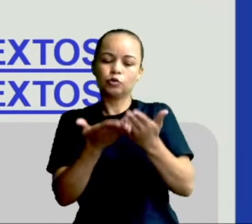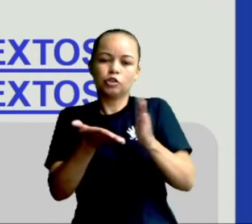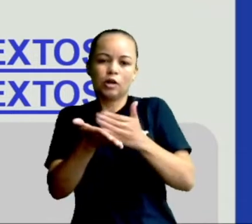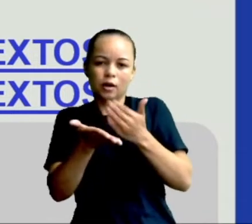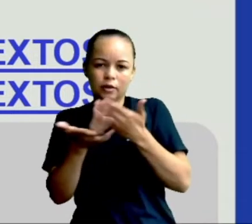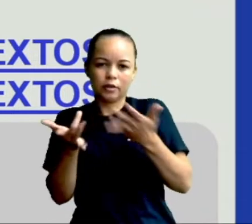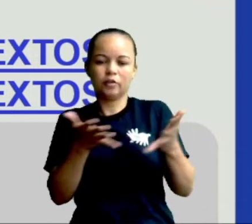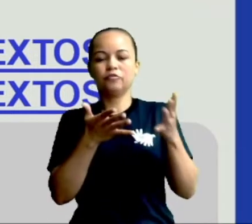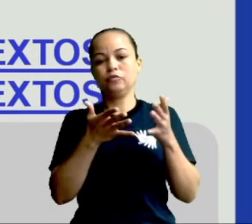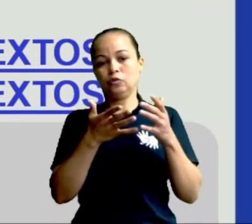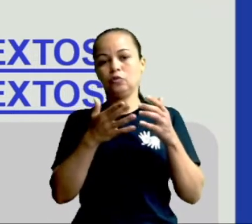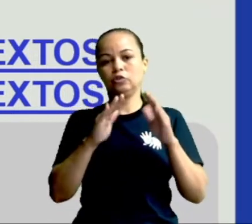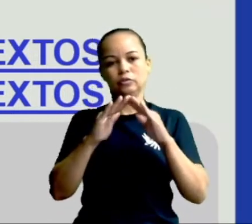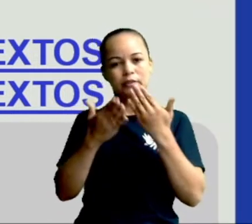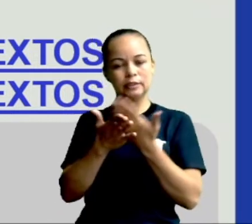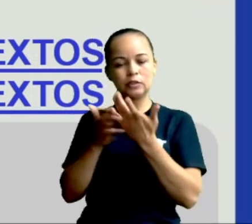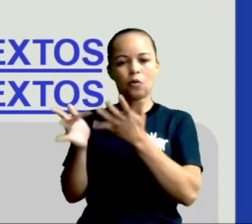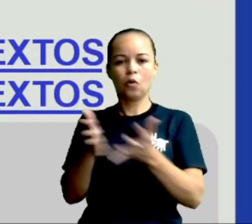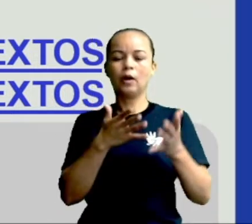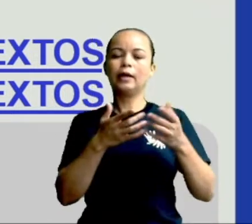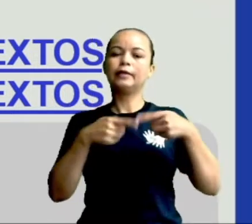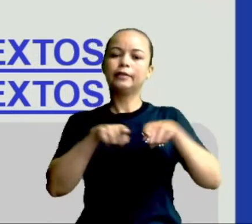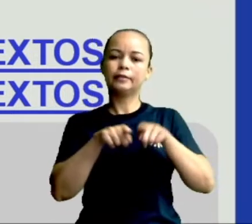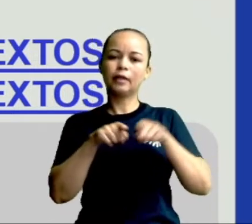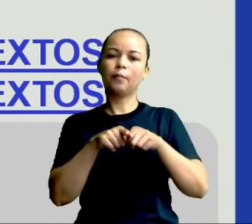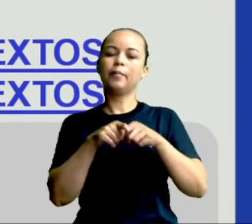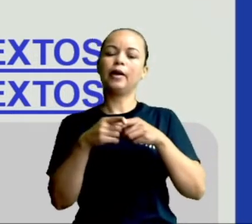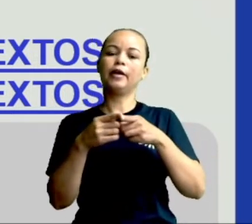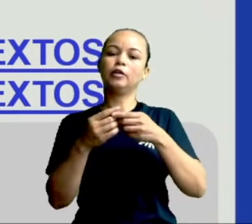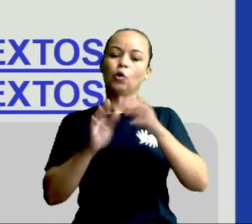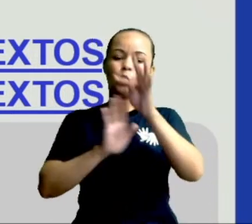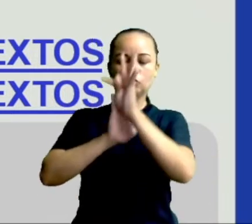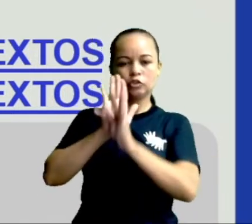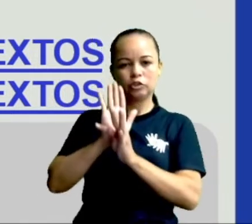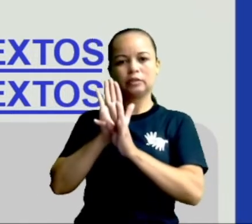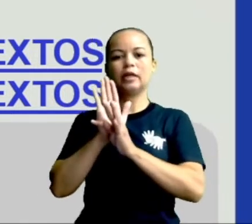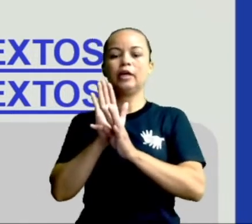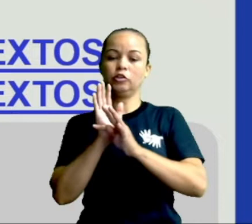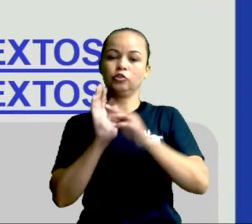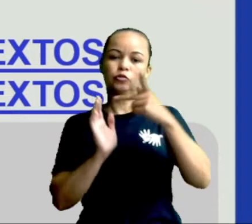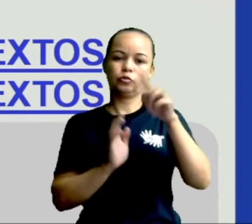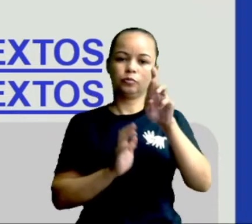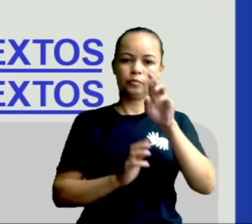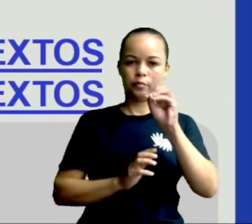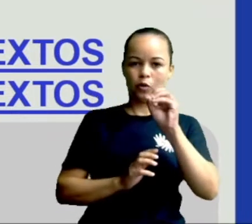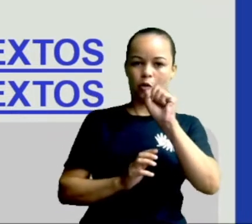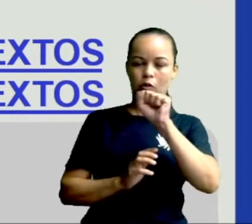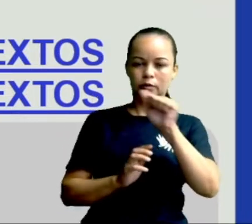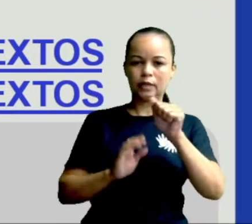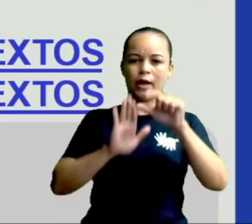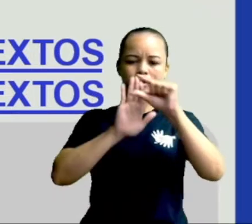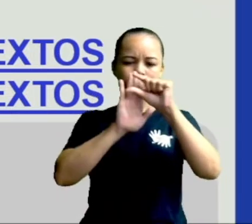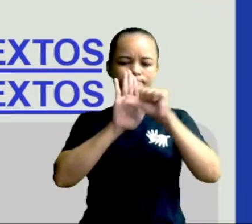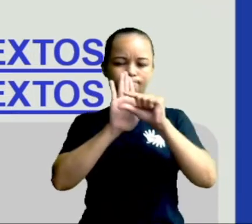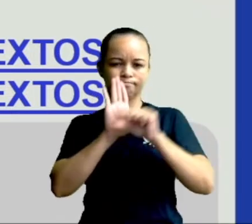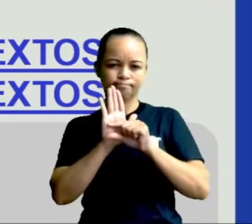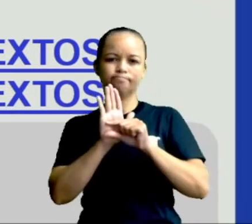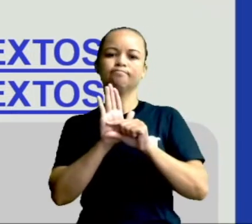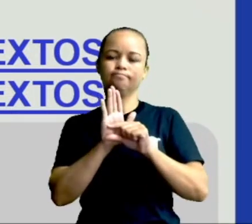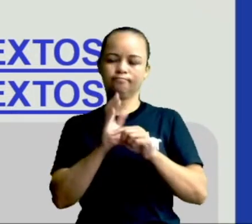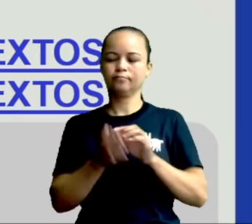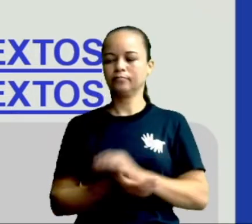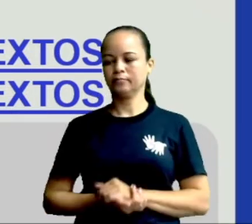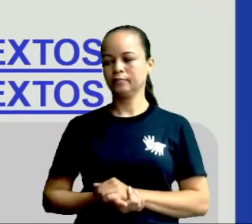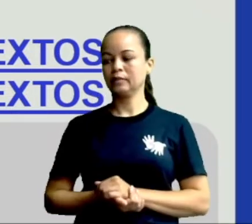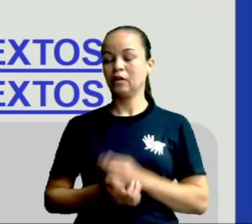também pelo uso da prosa, os textos em linha reta, os textos em parágrafo. Vamos ver um exemplo da função